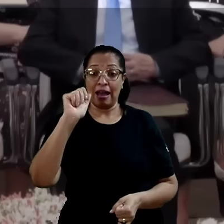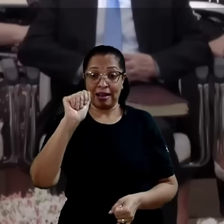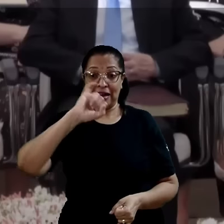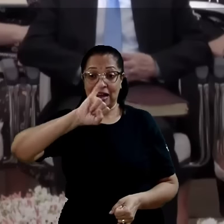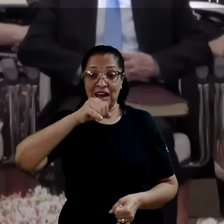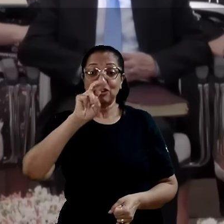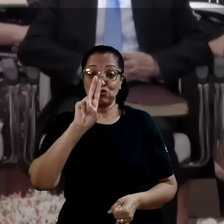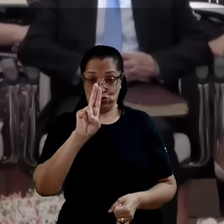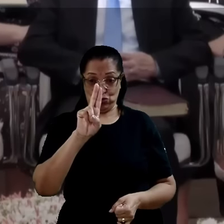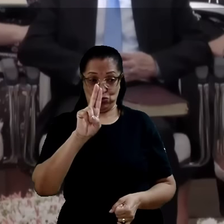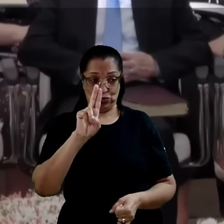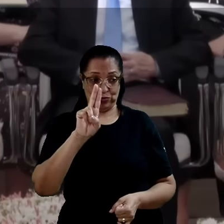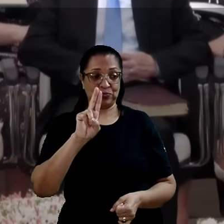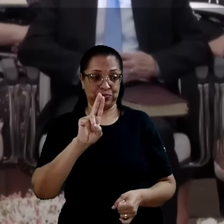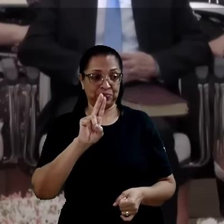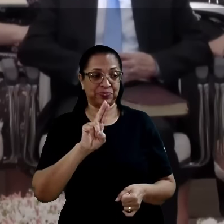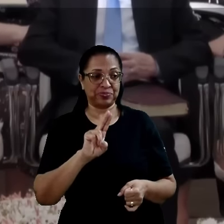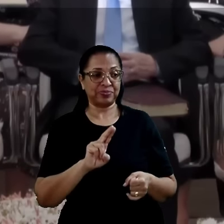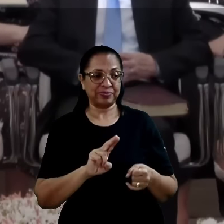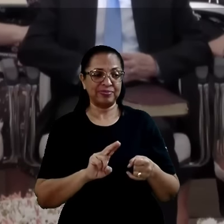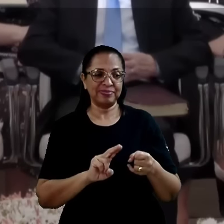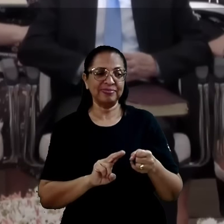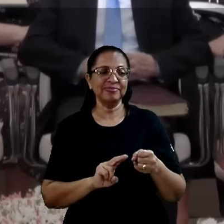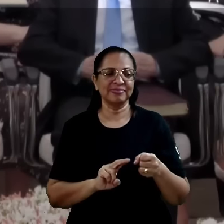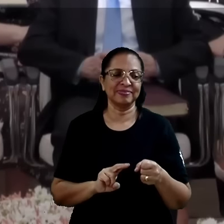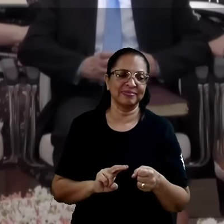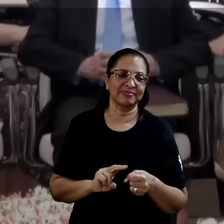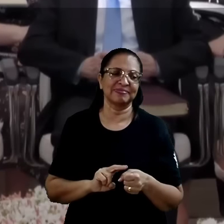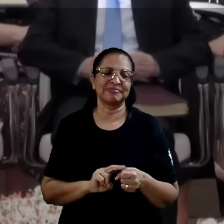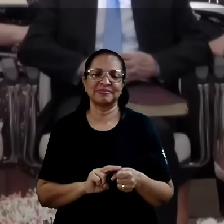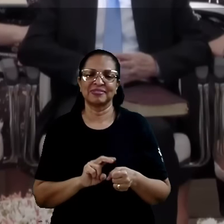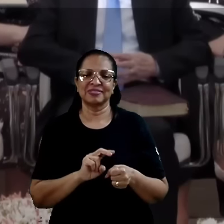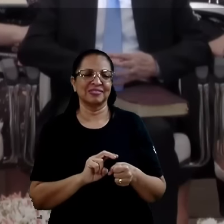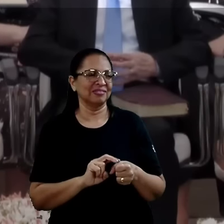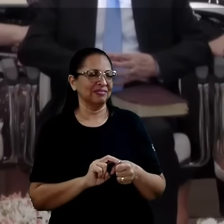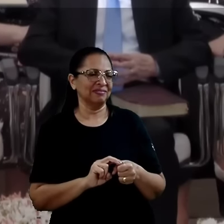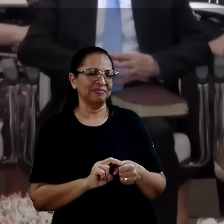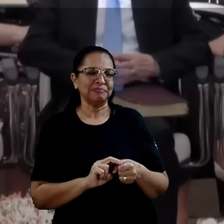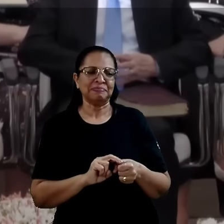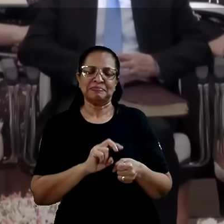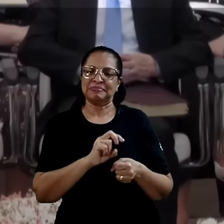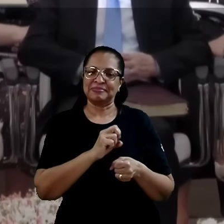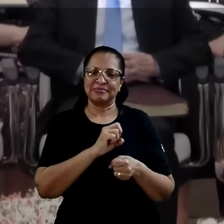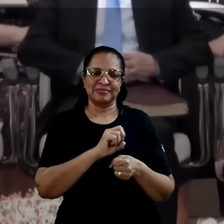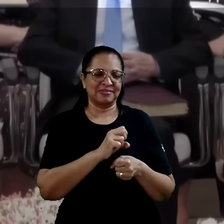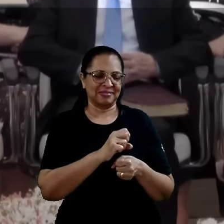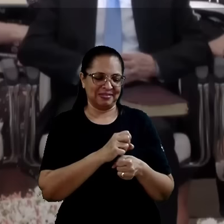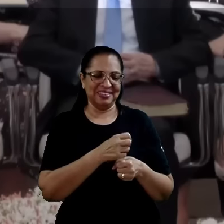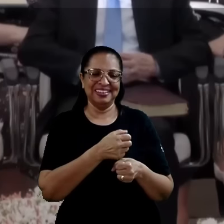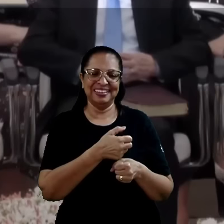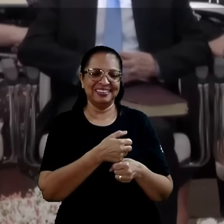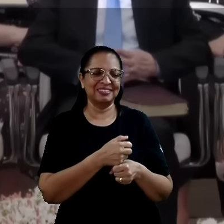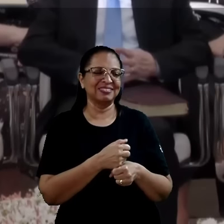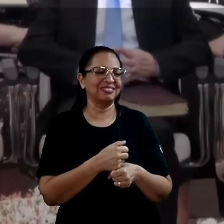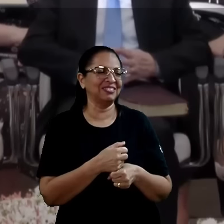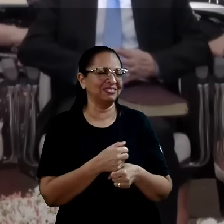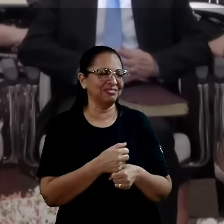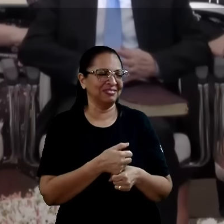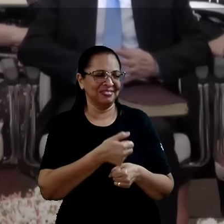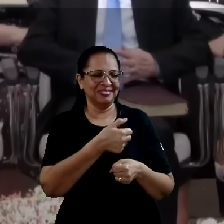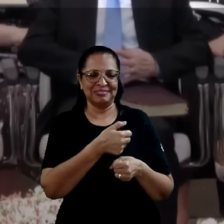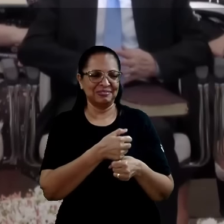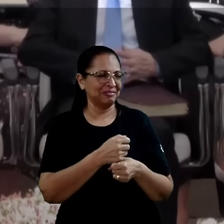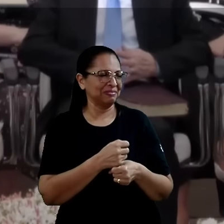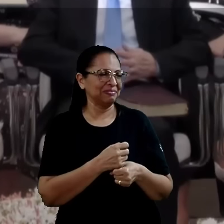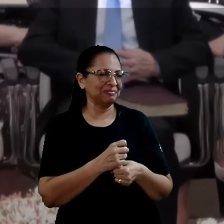servido suco de caju a tava na reunião